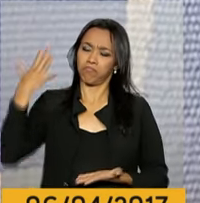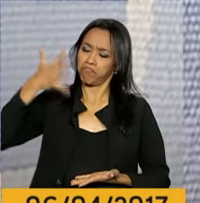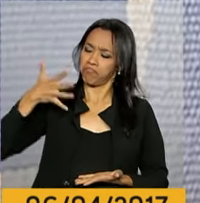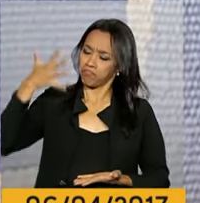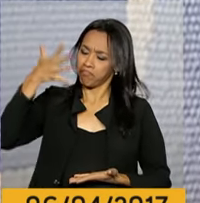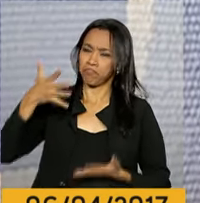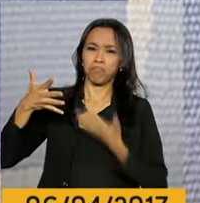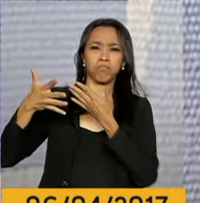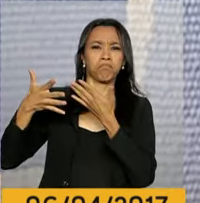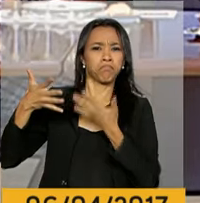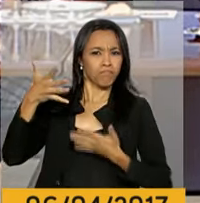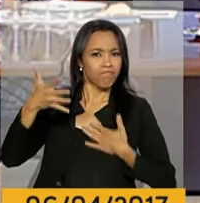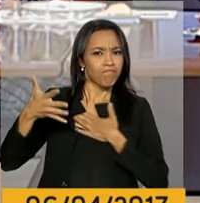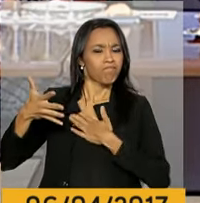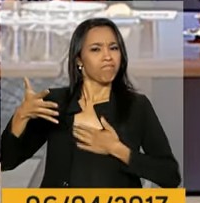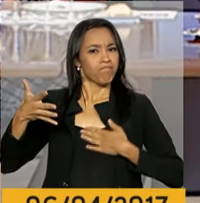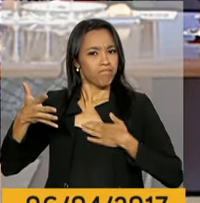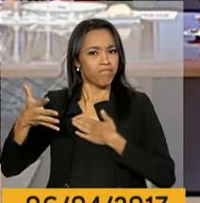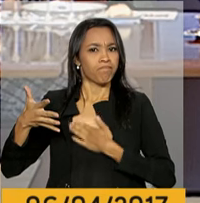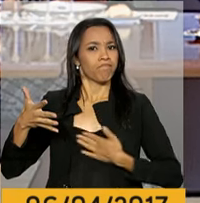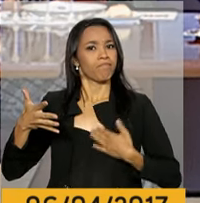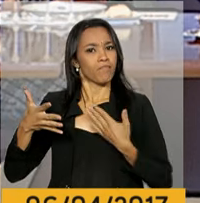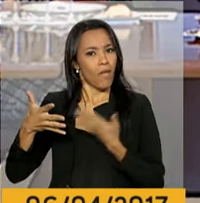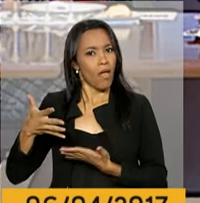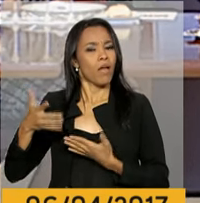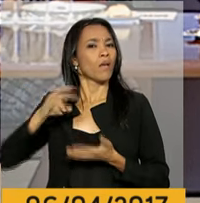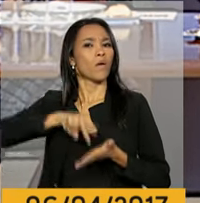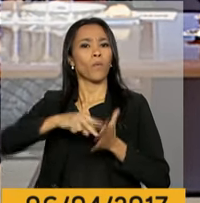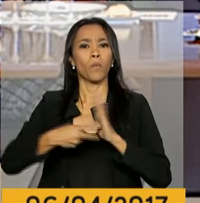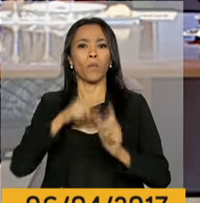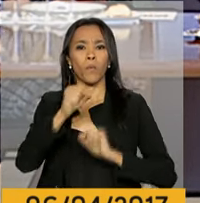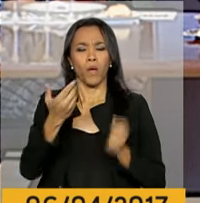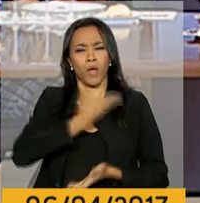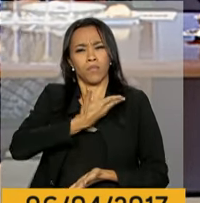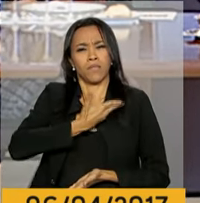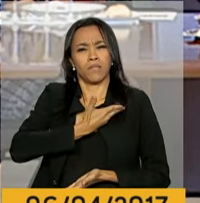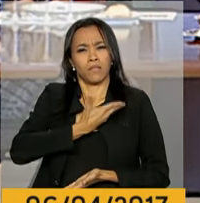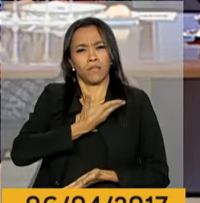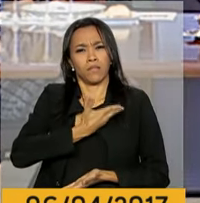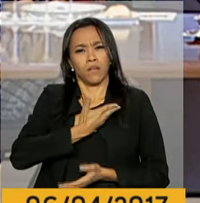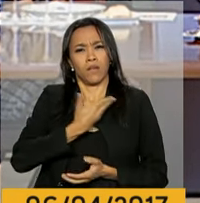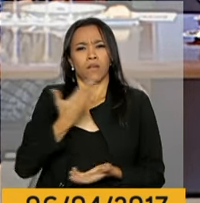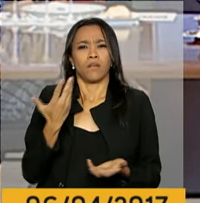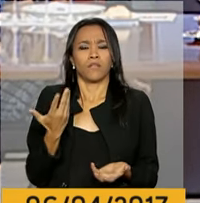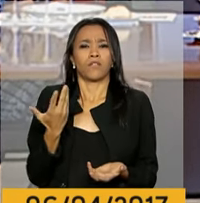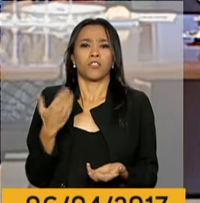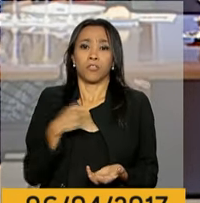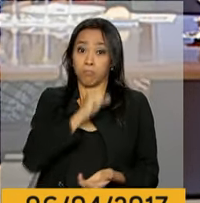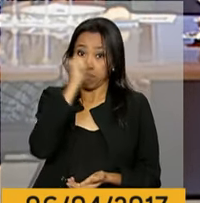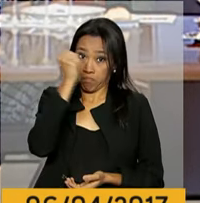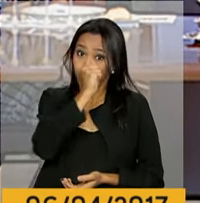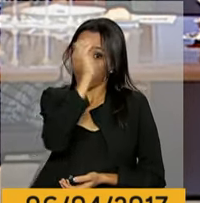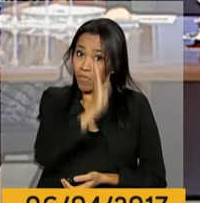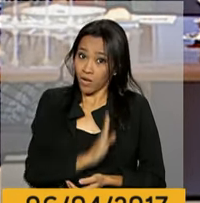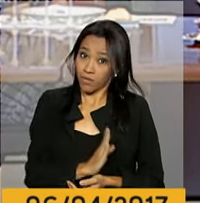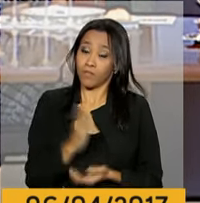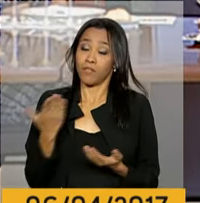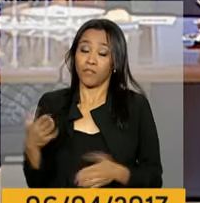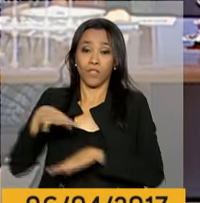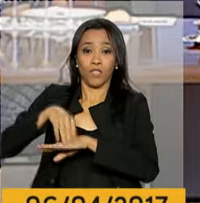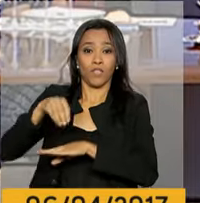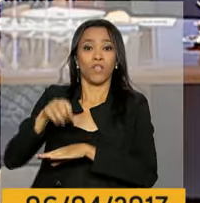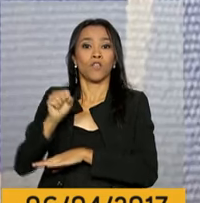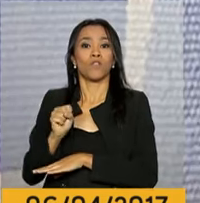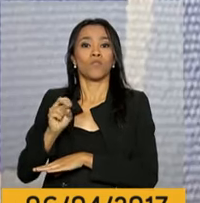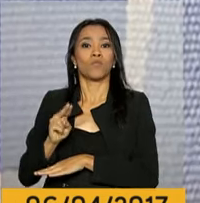Essas palavras sublinham a amizade duradoura entre Brasil e Suécia.